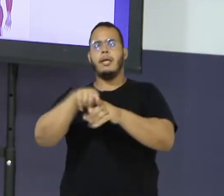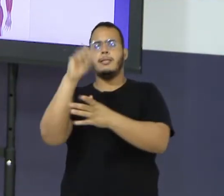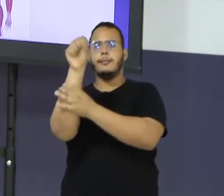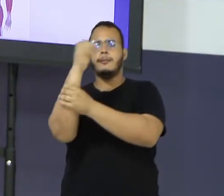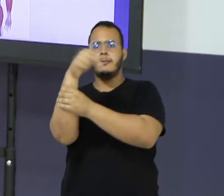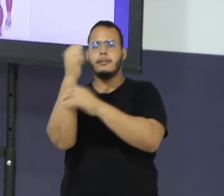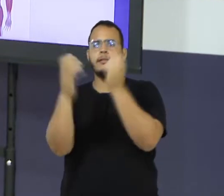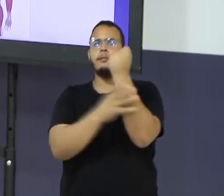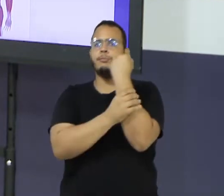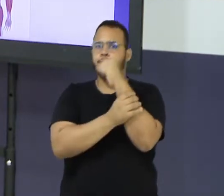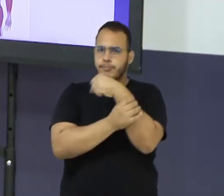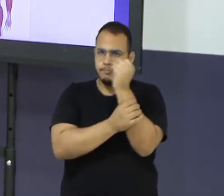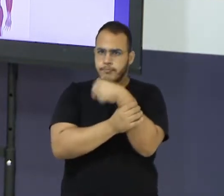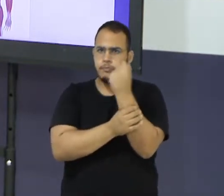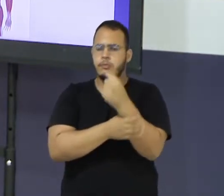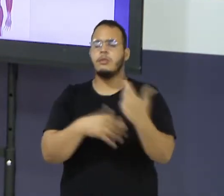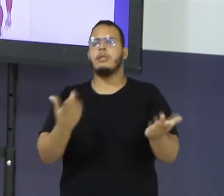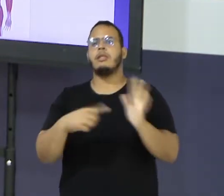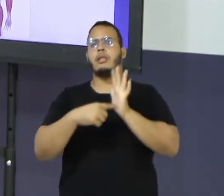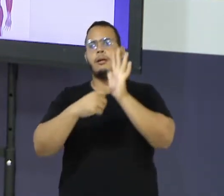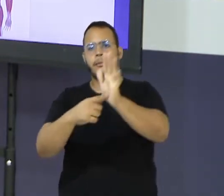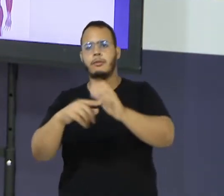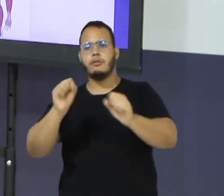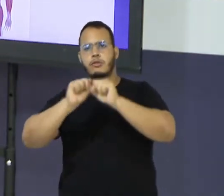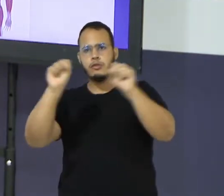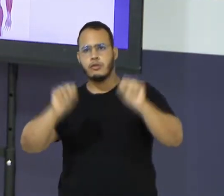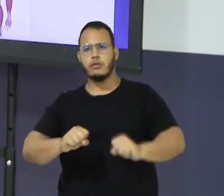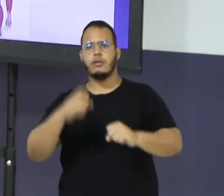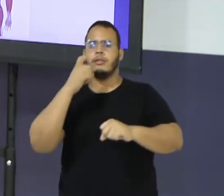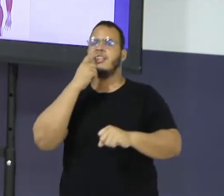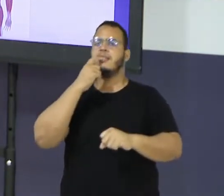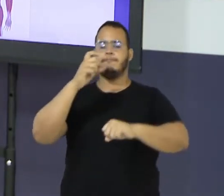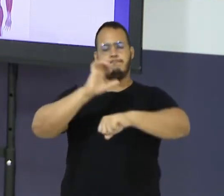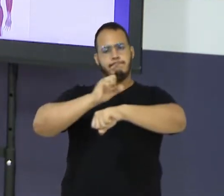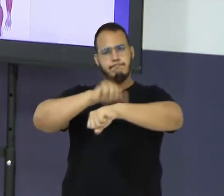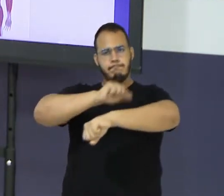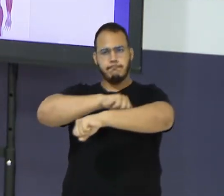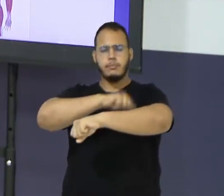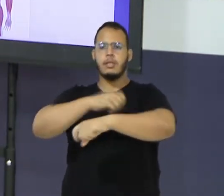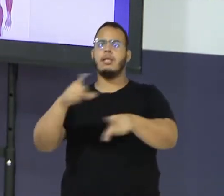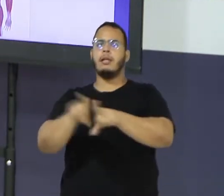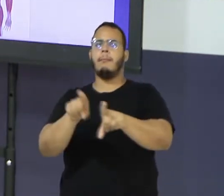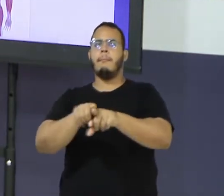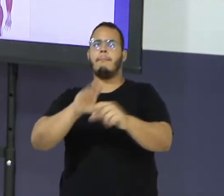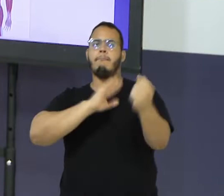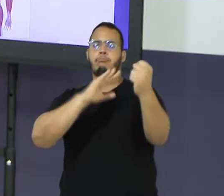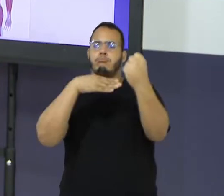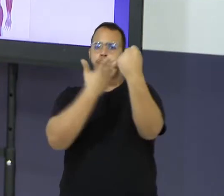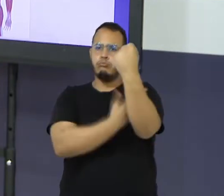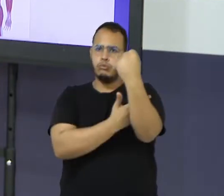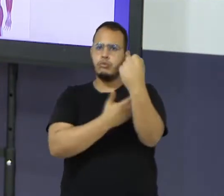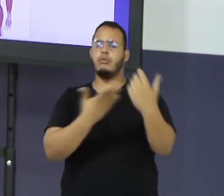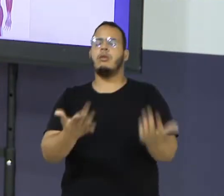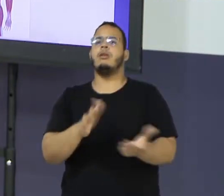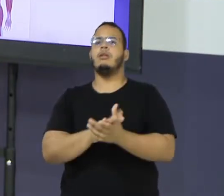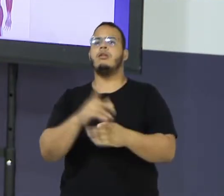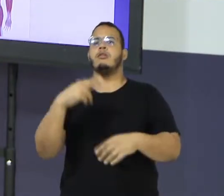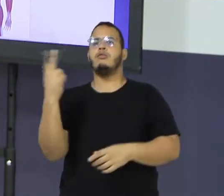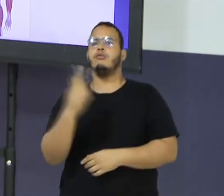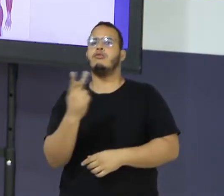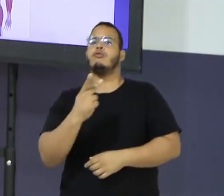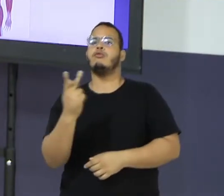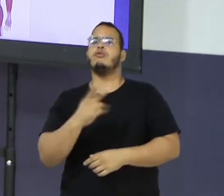ele é constituído aí pelo sistema ósseo e também pelo sistema muscular. Os dois juntos são responsáveis aí pela